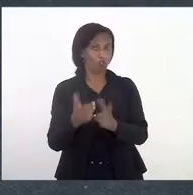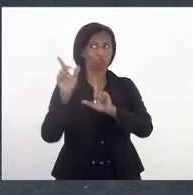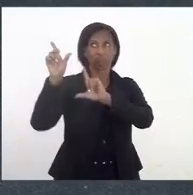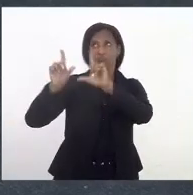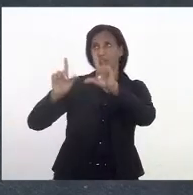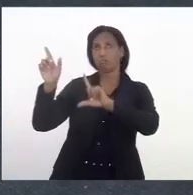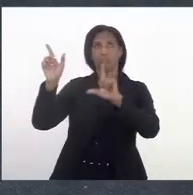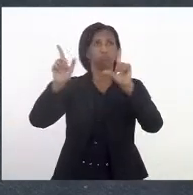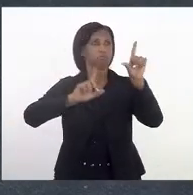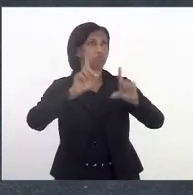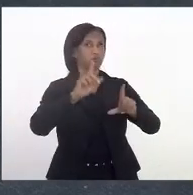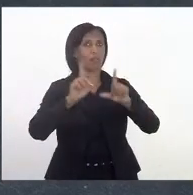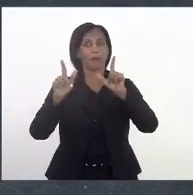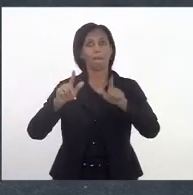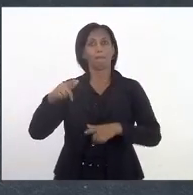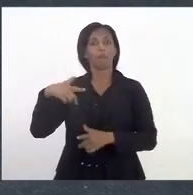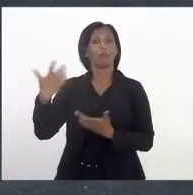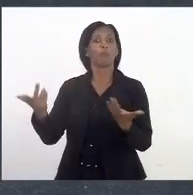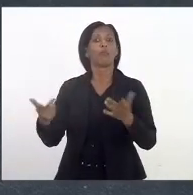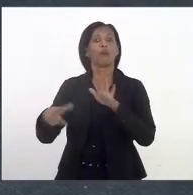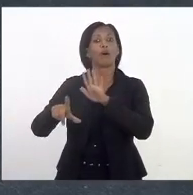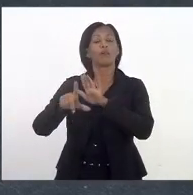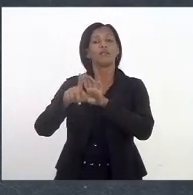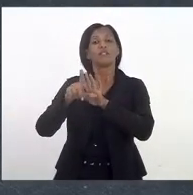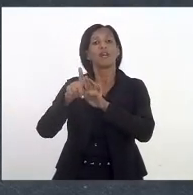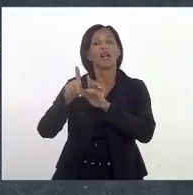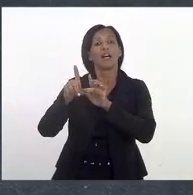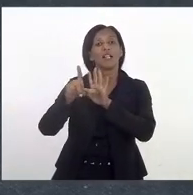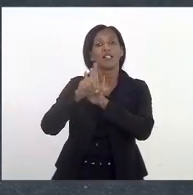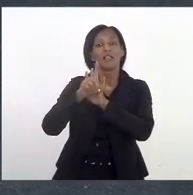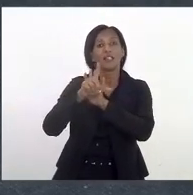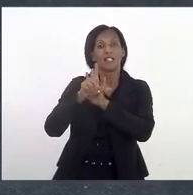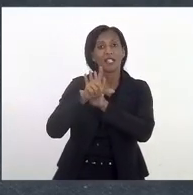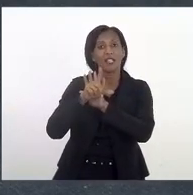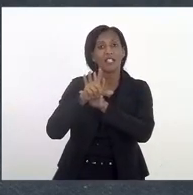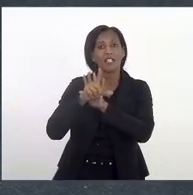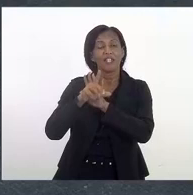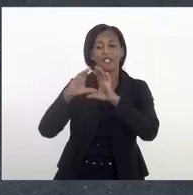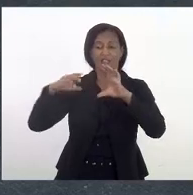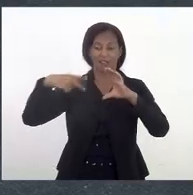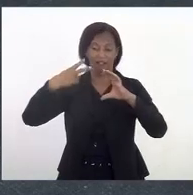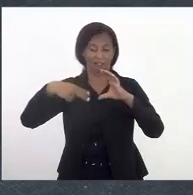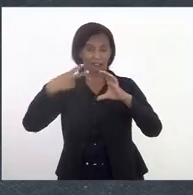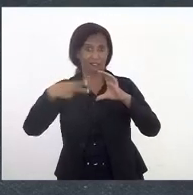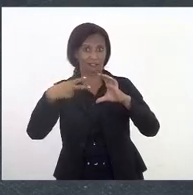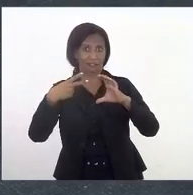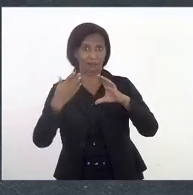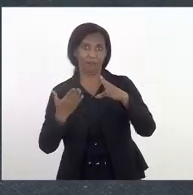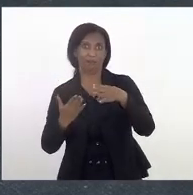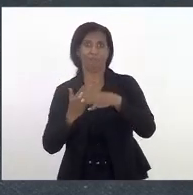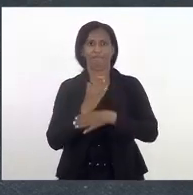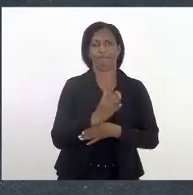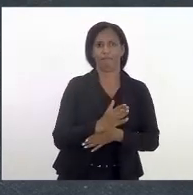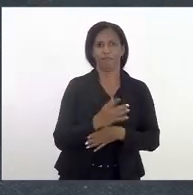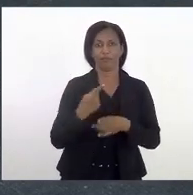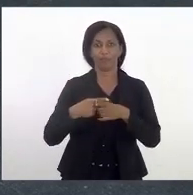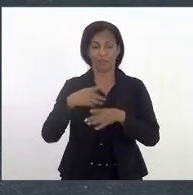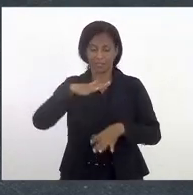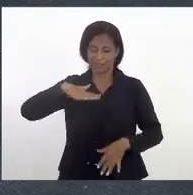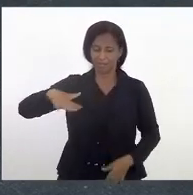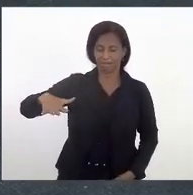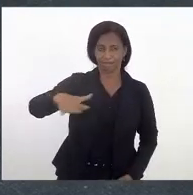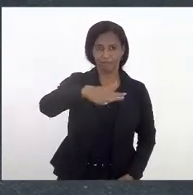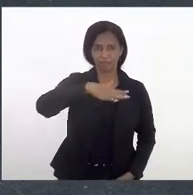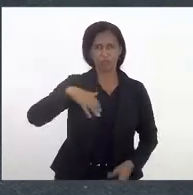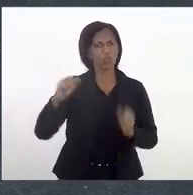mídia função da legislação que a câmara de vereadores aprovam é porque essa região junto com o